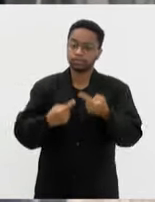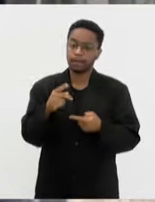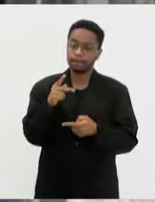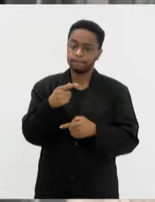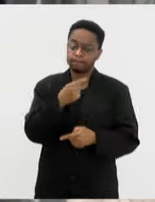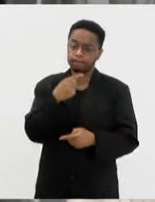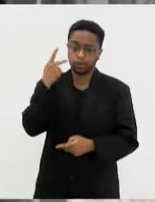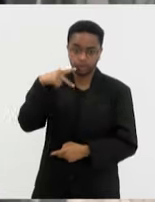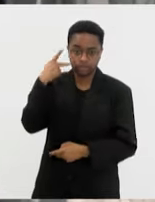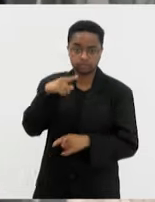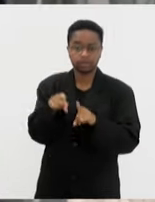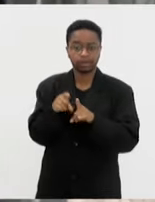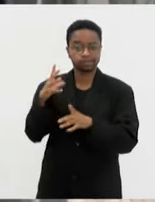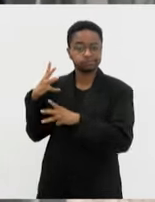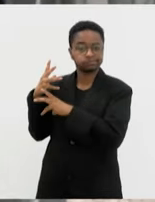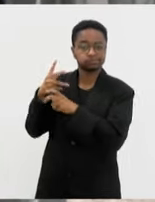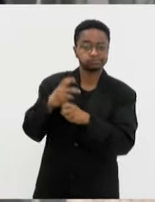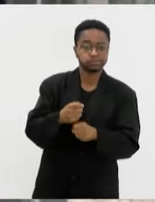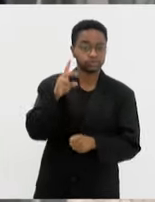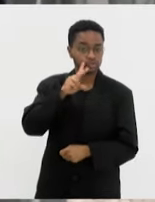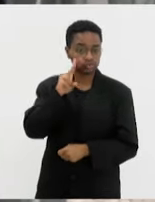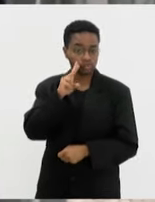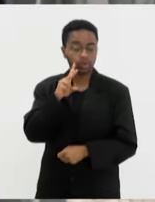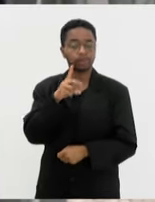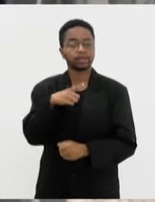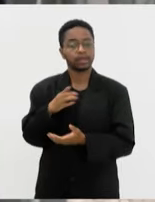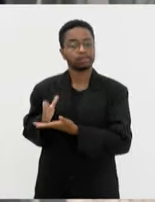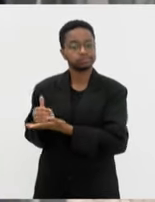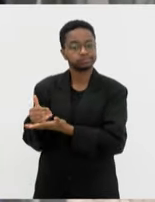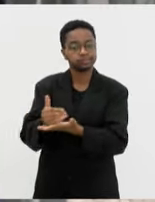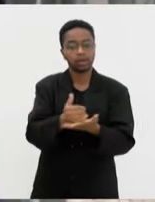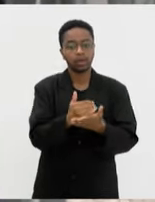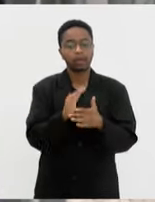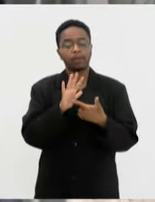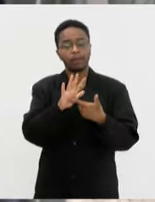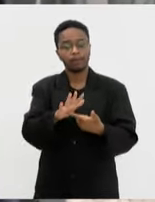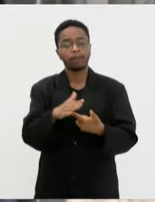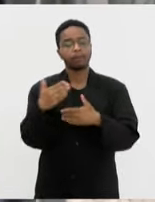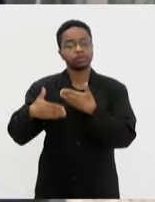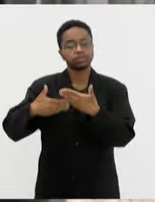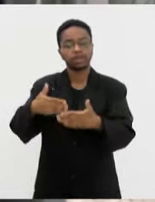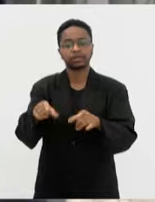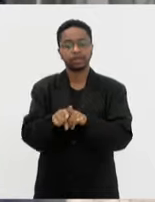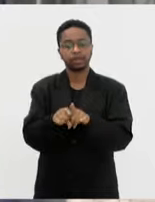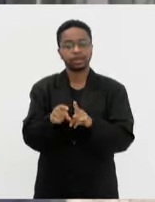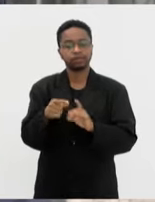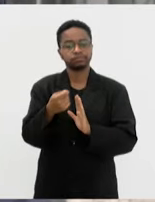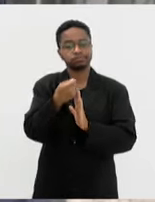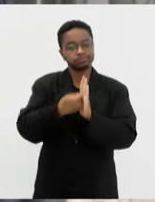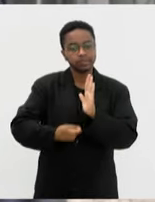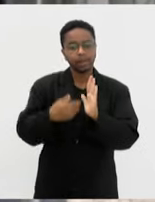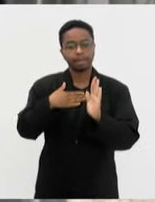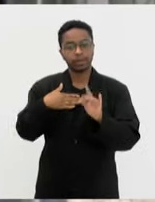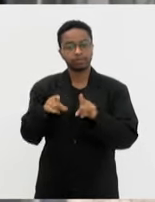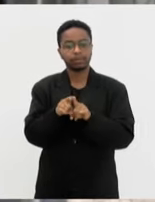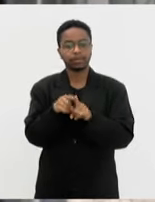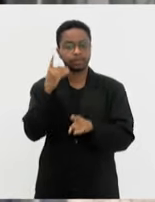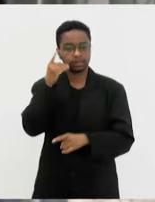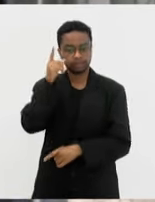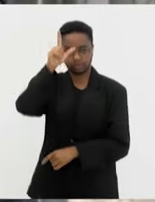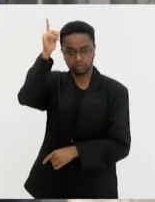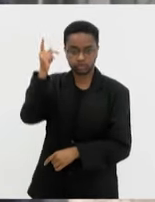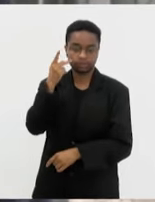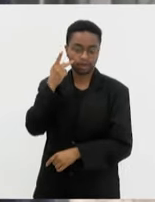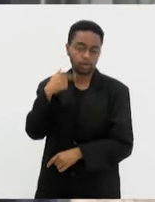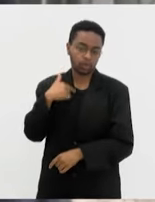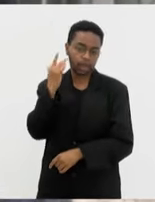foi revisto nesse processo, está conciso no livro, com um prólogo meu e do deputado Luiz Paulo. Acho que vai ser um acervo importante, fruto de um bom trabalho